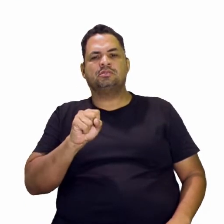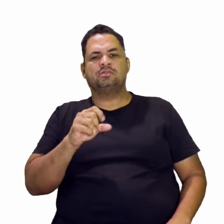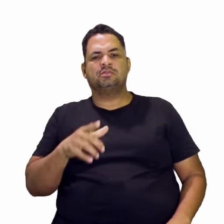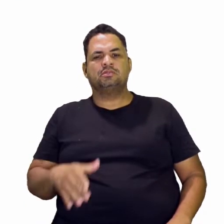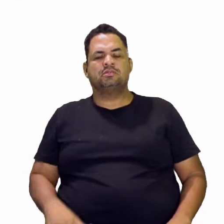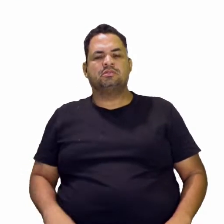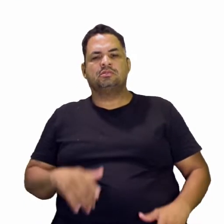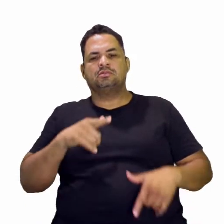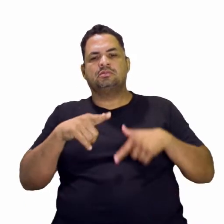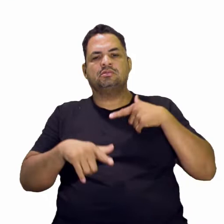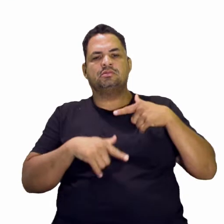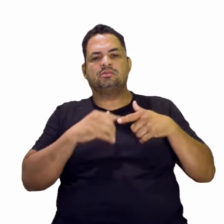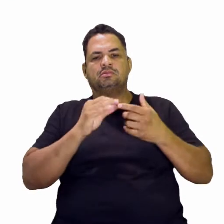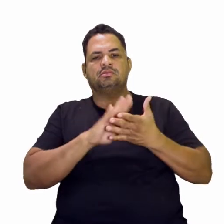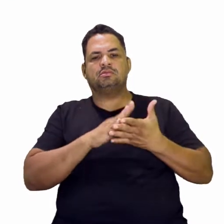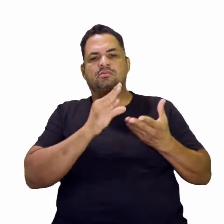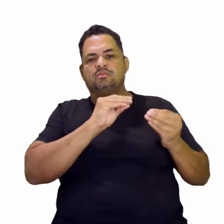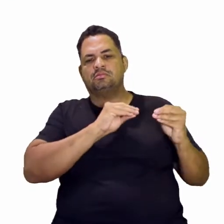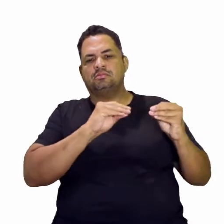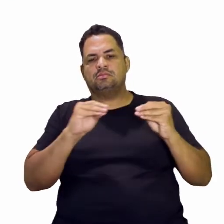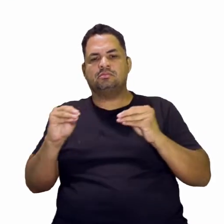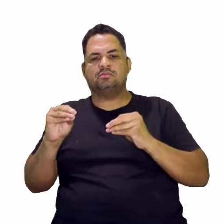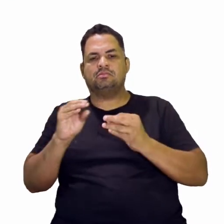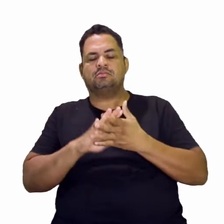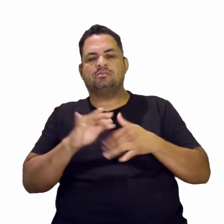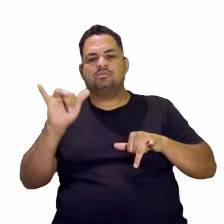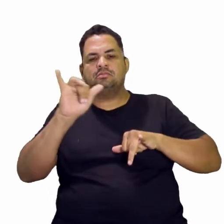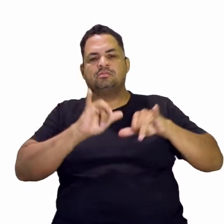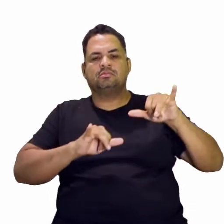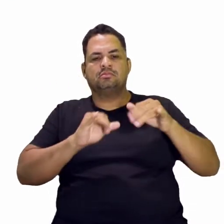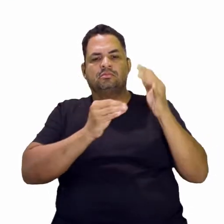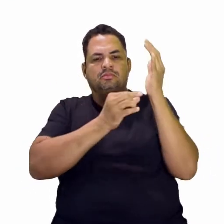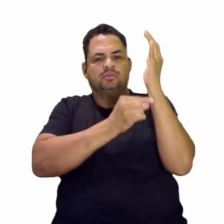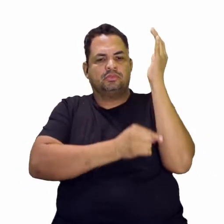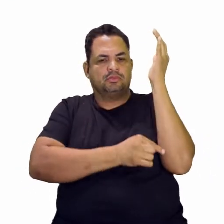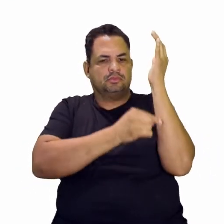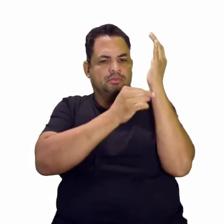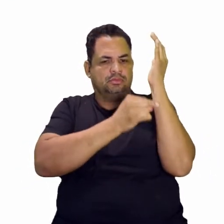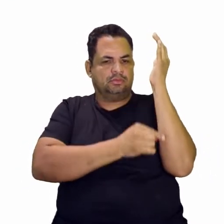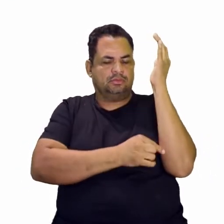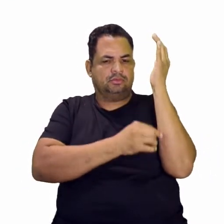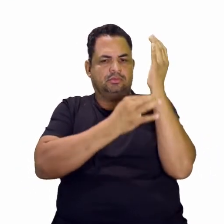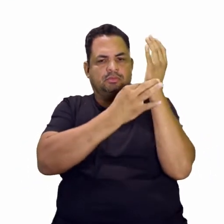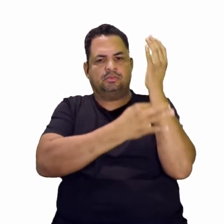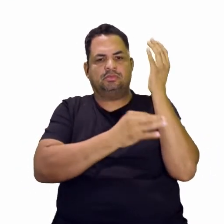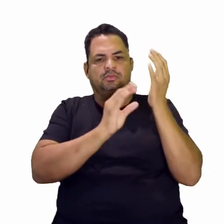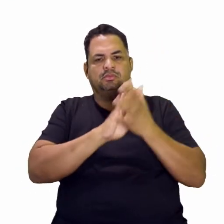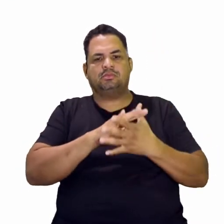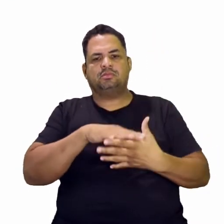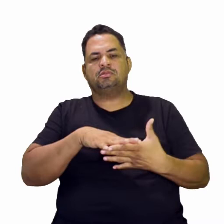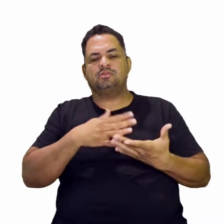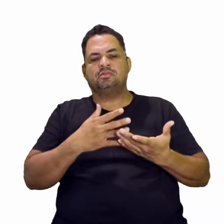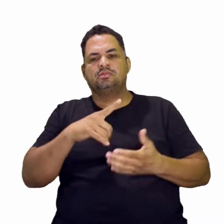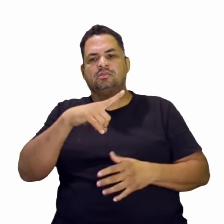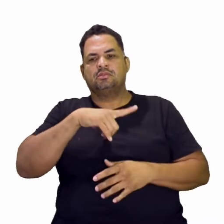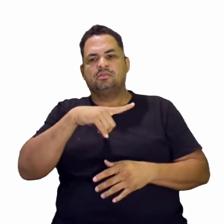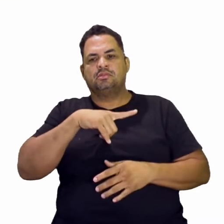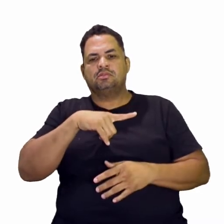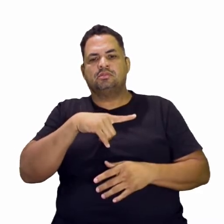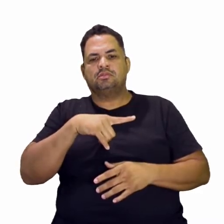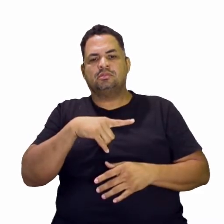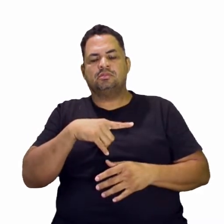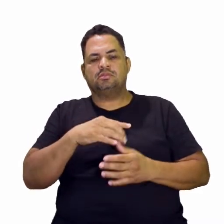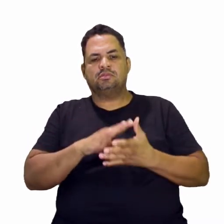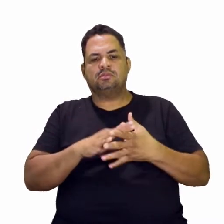prostaglandinas atuam como mensageiros químicos nos tecidos dos vertebrados, tá? E aí aqui a gente tem, no caso,